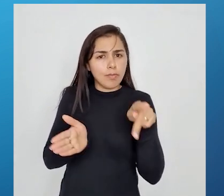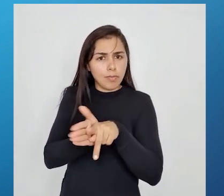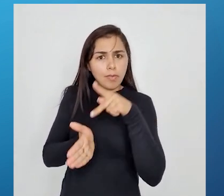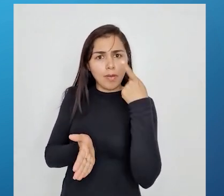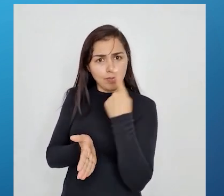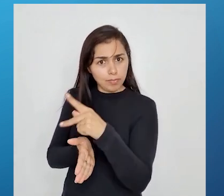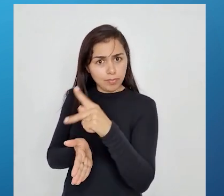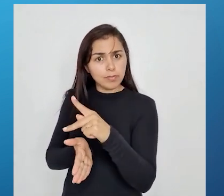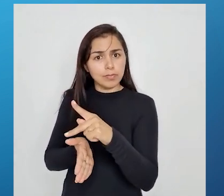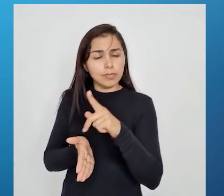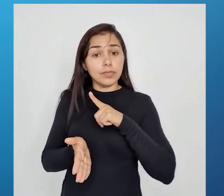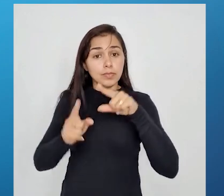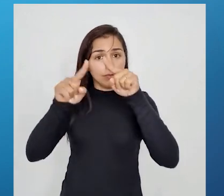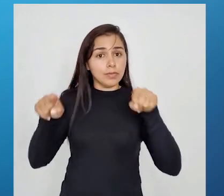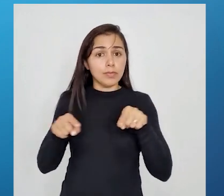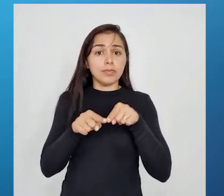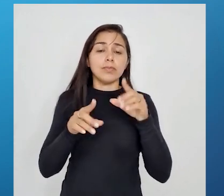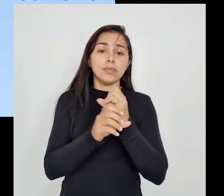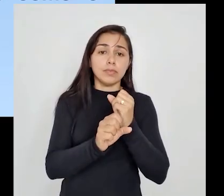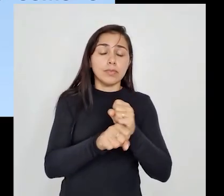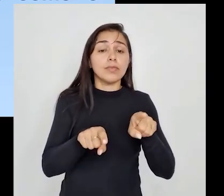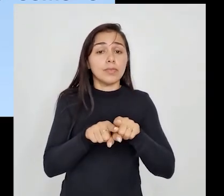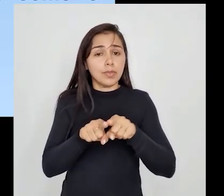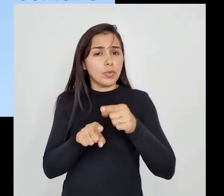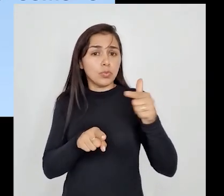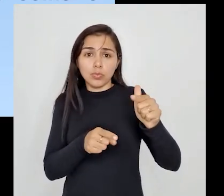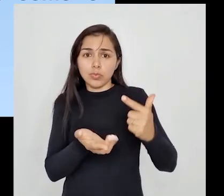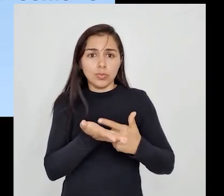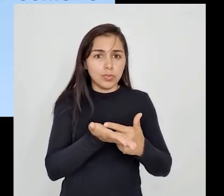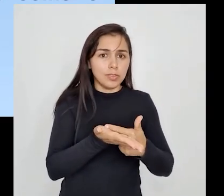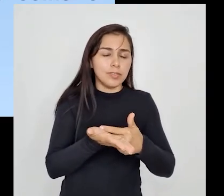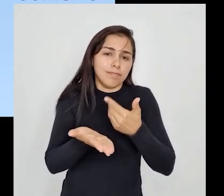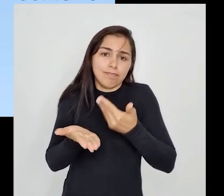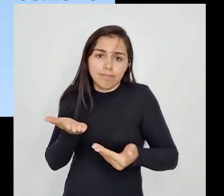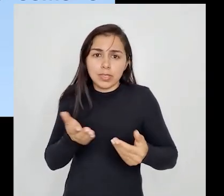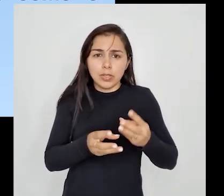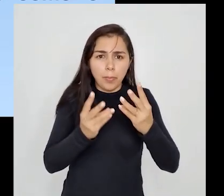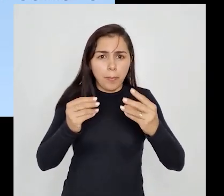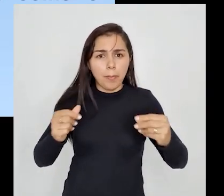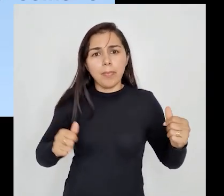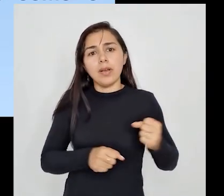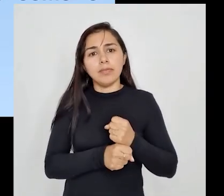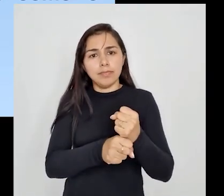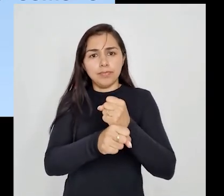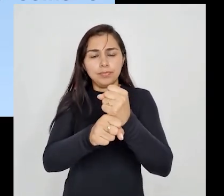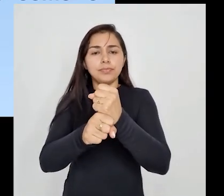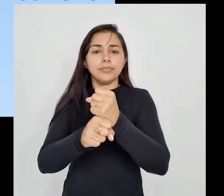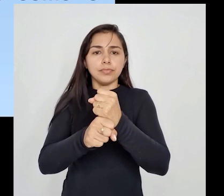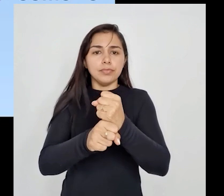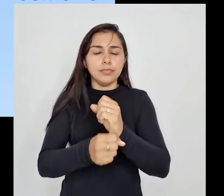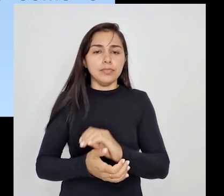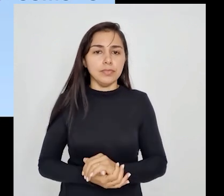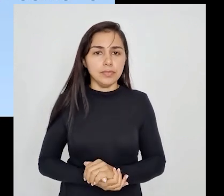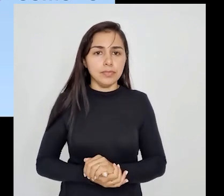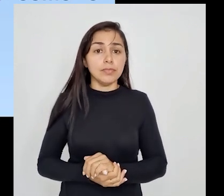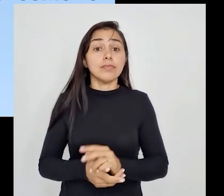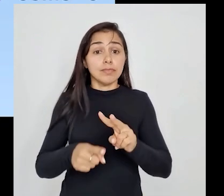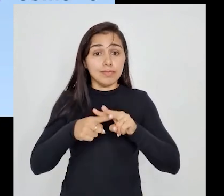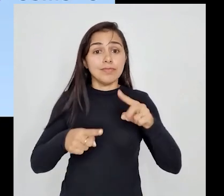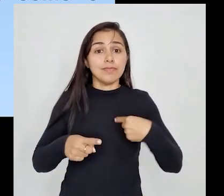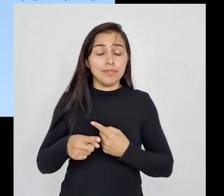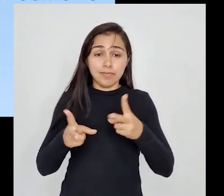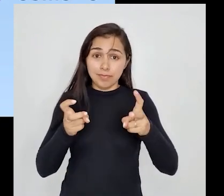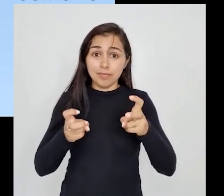de Hiparco, assim como o restante de sua obra, se perderam com o tempo, né? Então aqui a gente já vê por que a gente